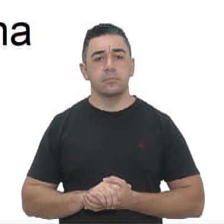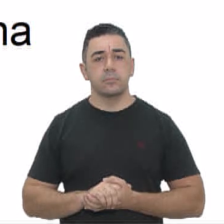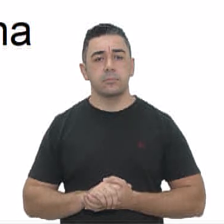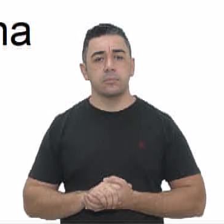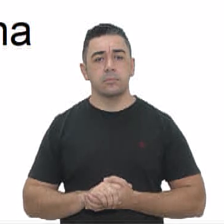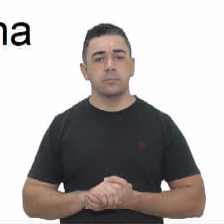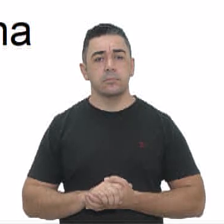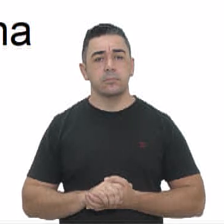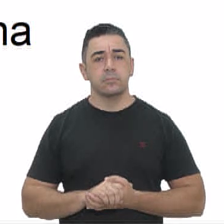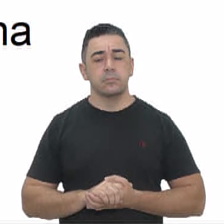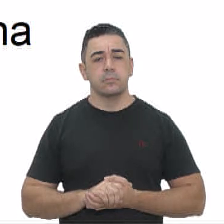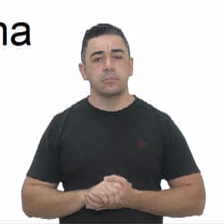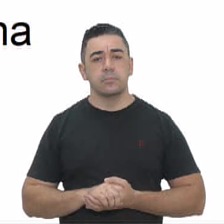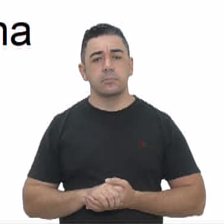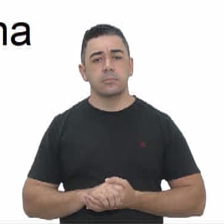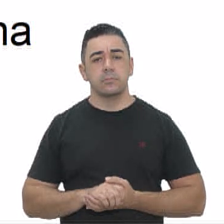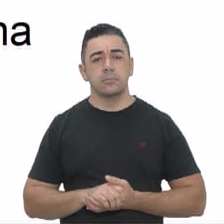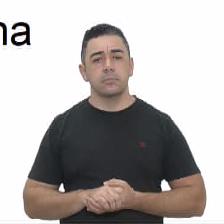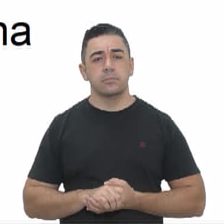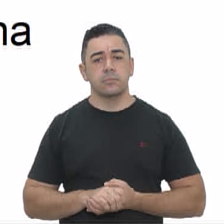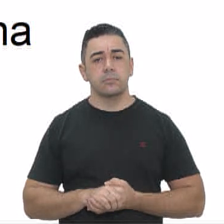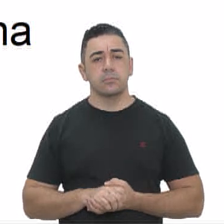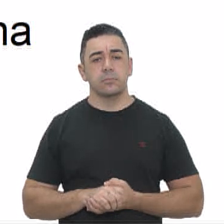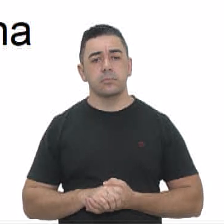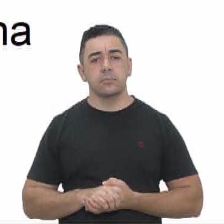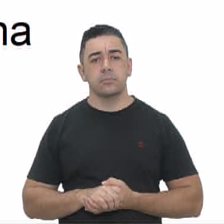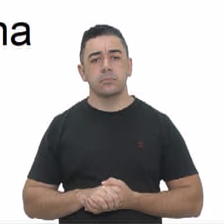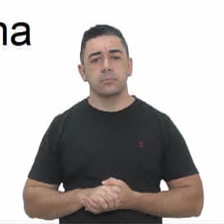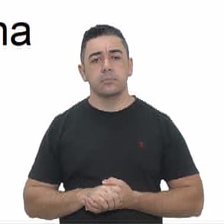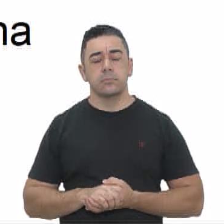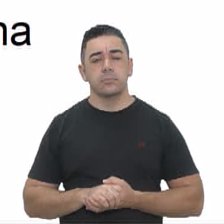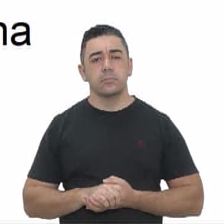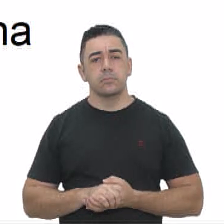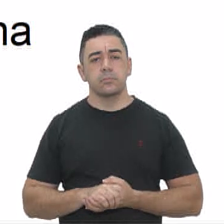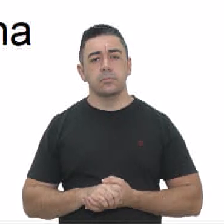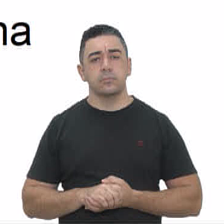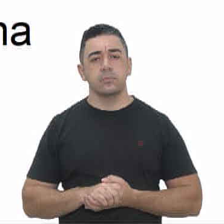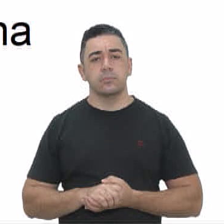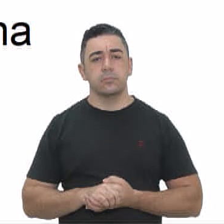podemos dizer que as guias turísticas são textos